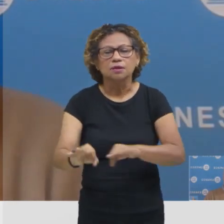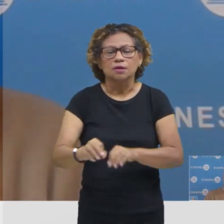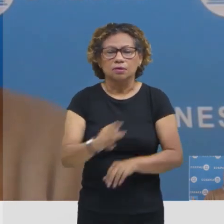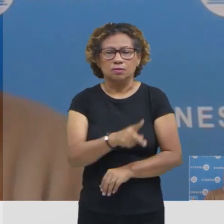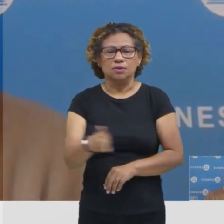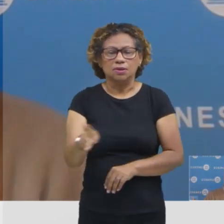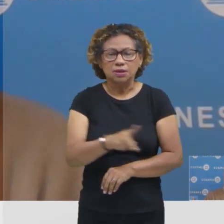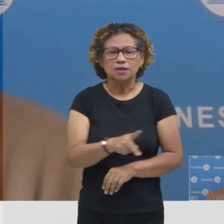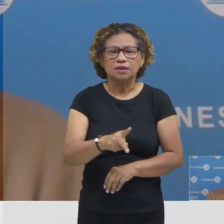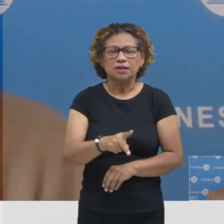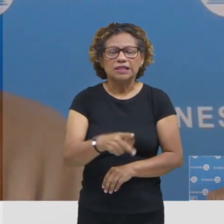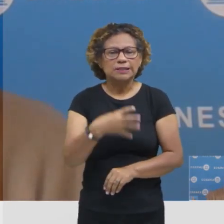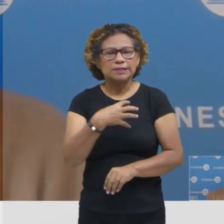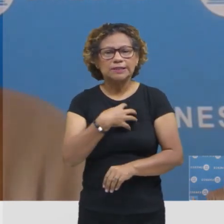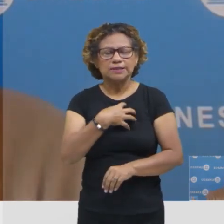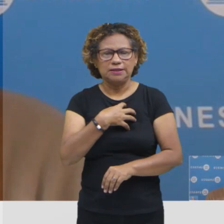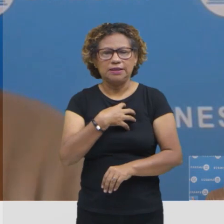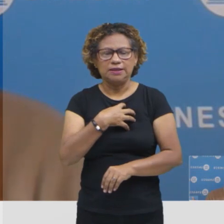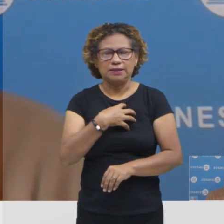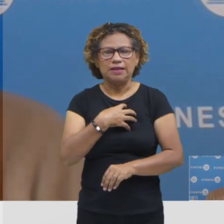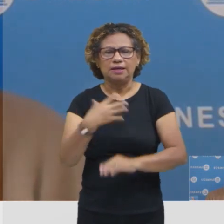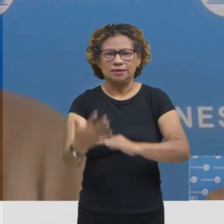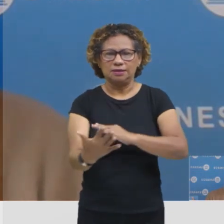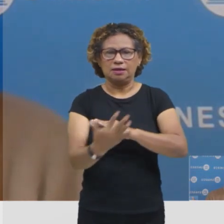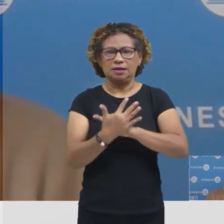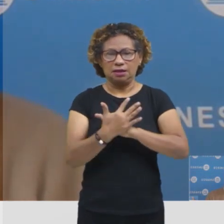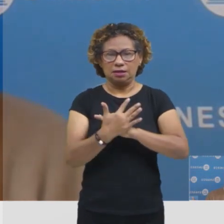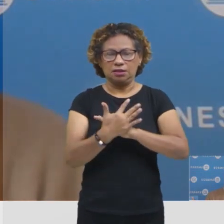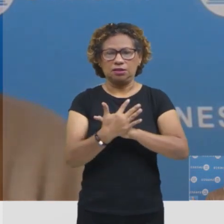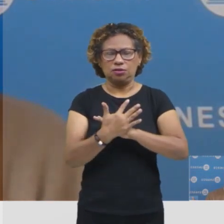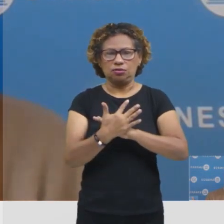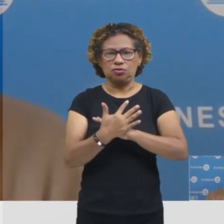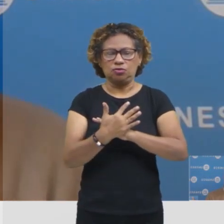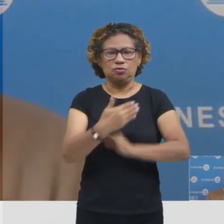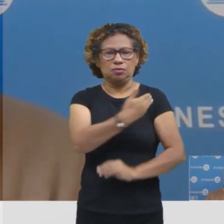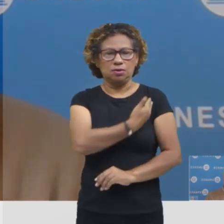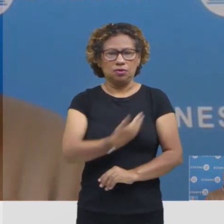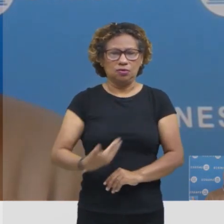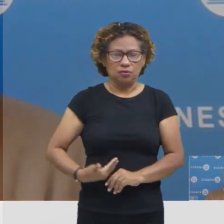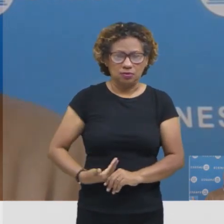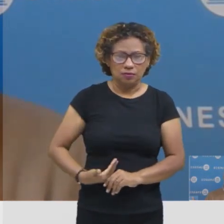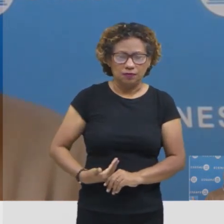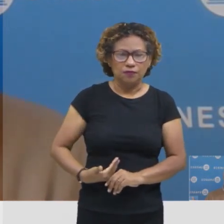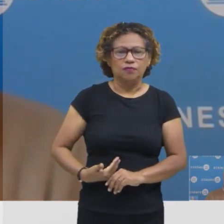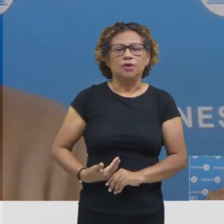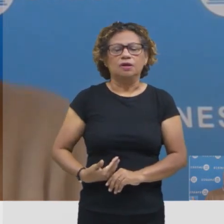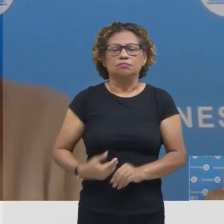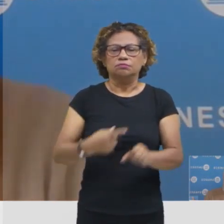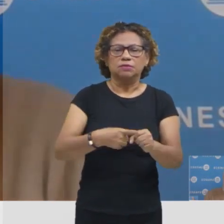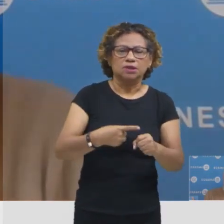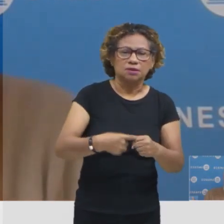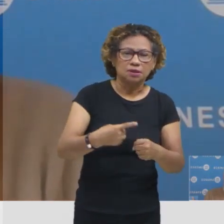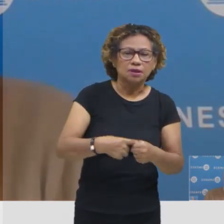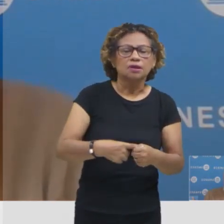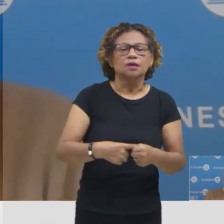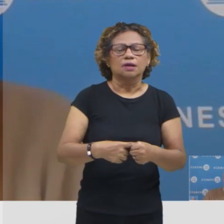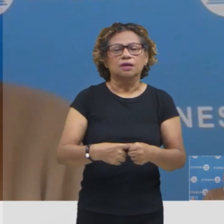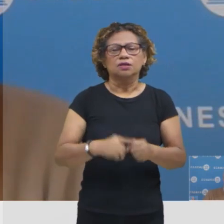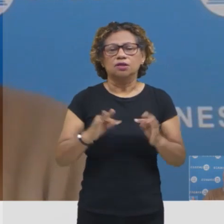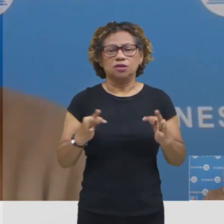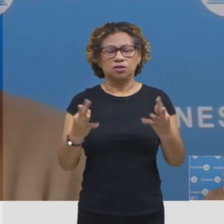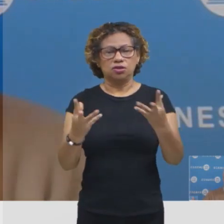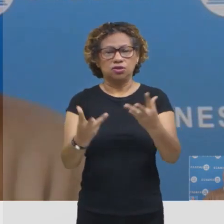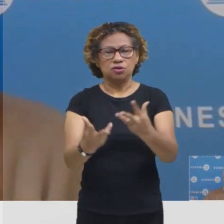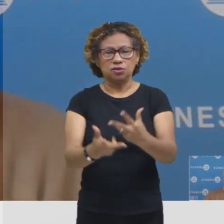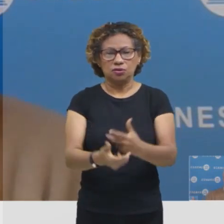este apoio das autoridades públicas nos diversos níveis, municipais, estaduais, enfim, nos